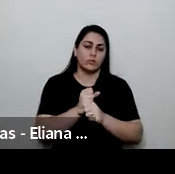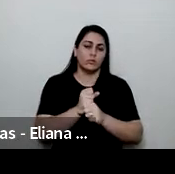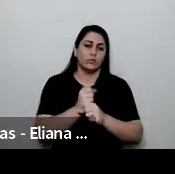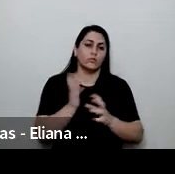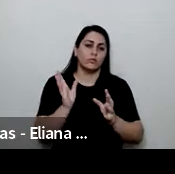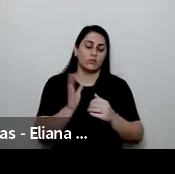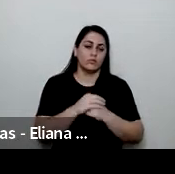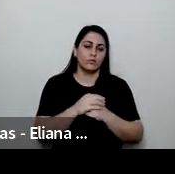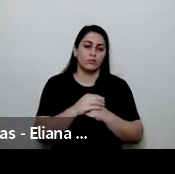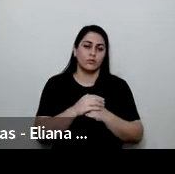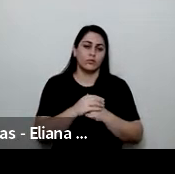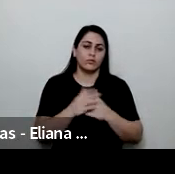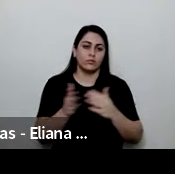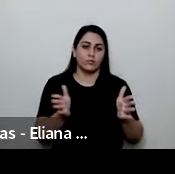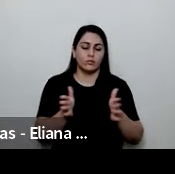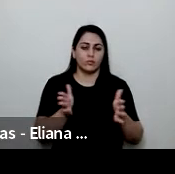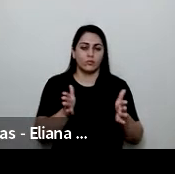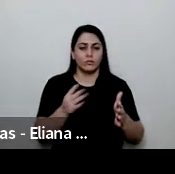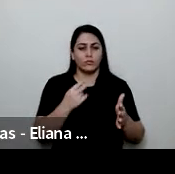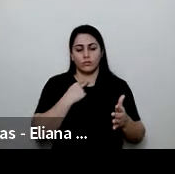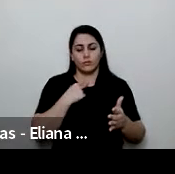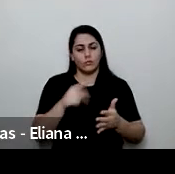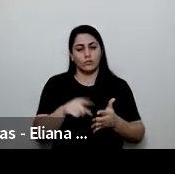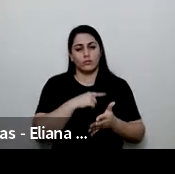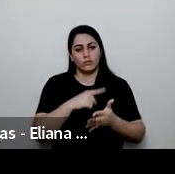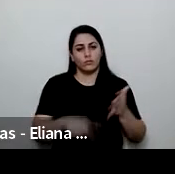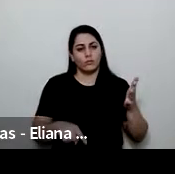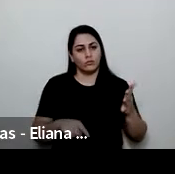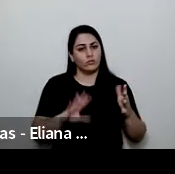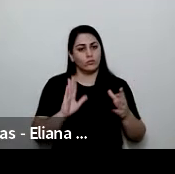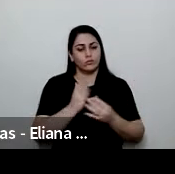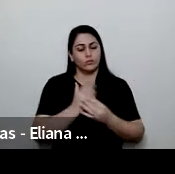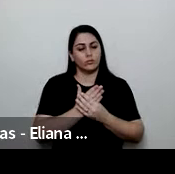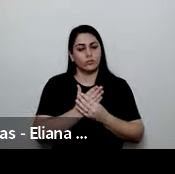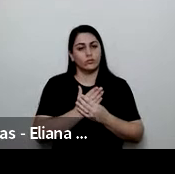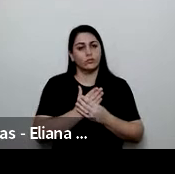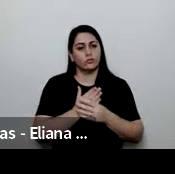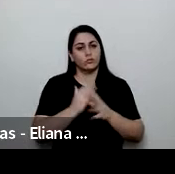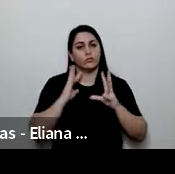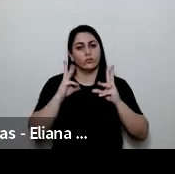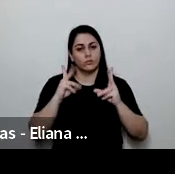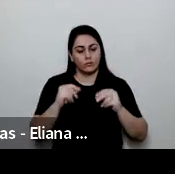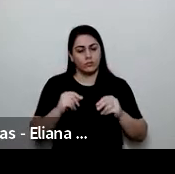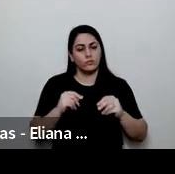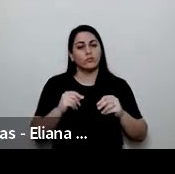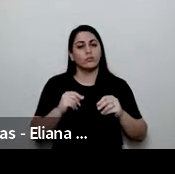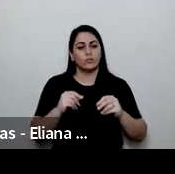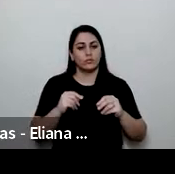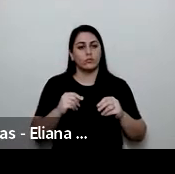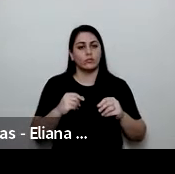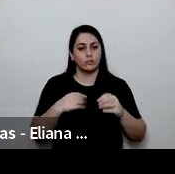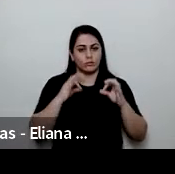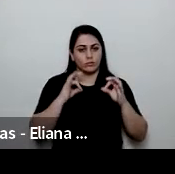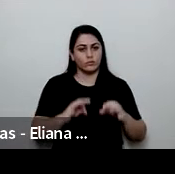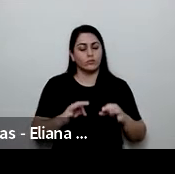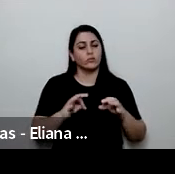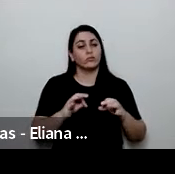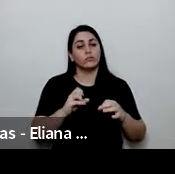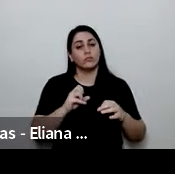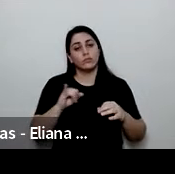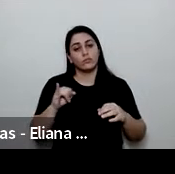que se falar em nulidade de citação nesse caso todos a todos os dados foram válidos e se a